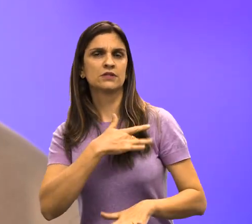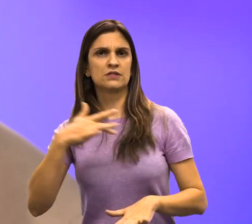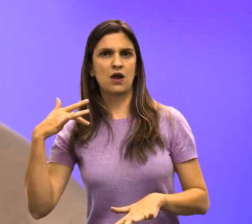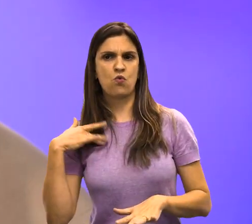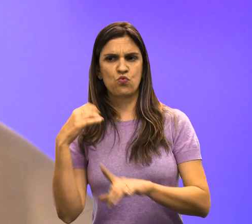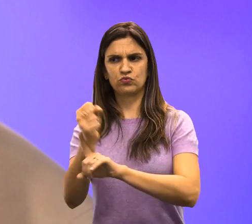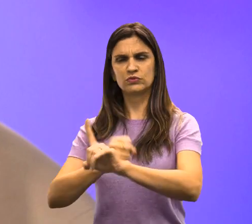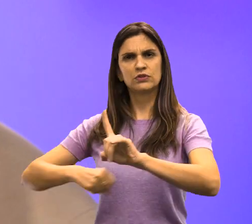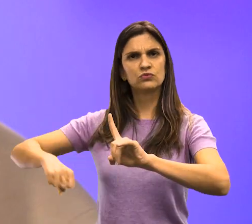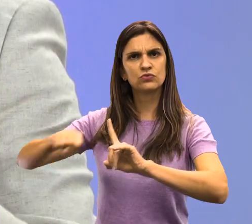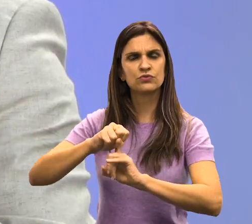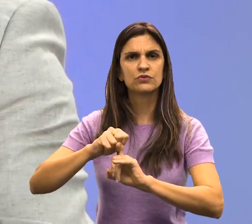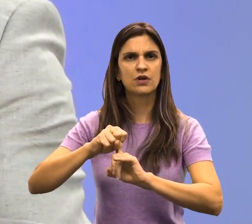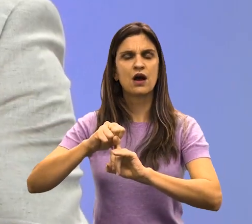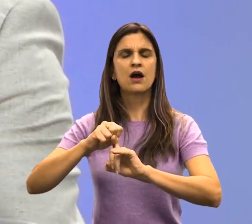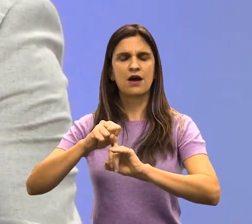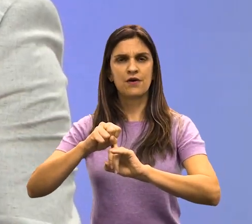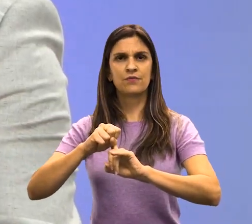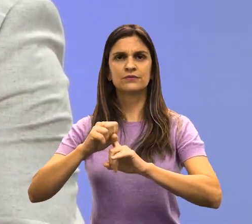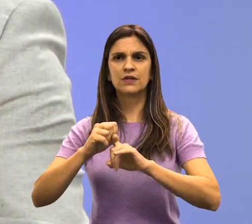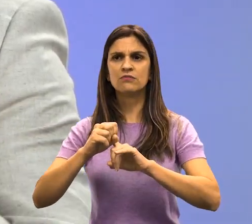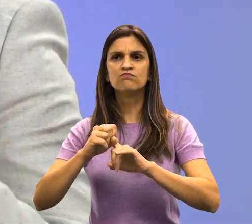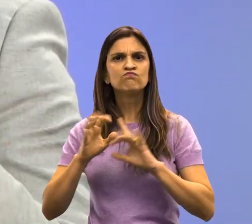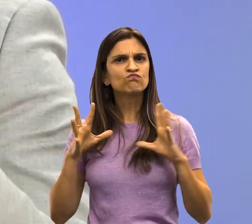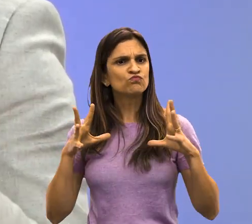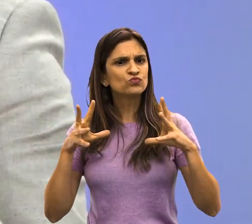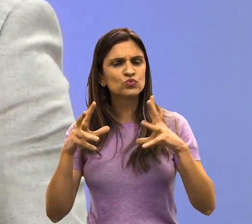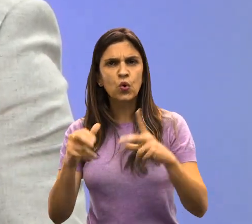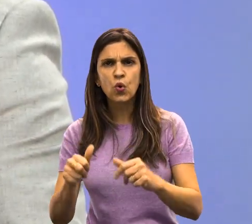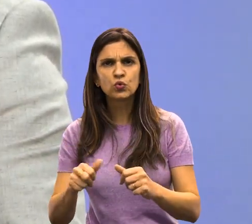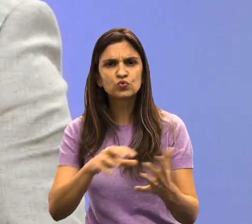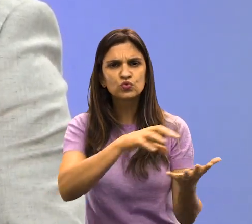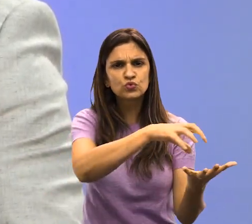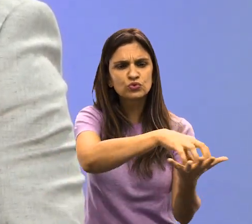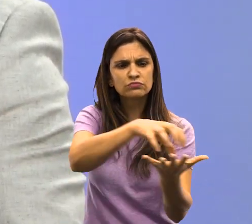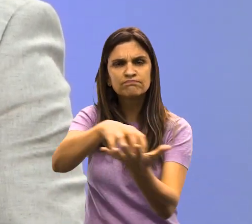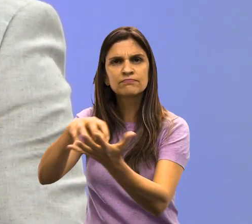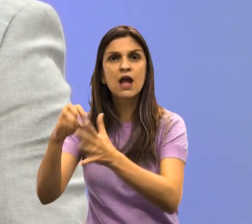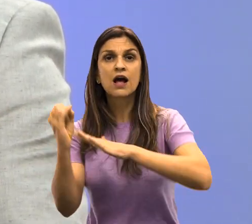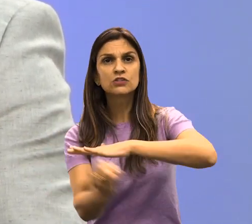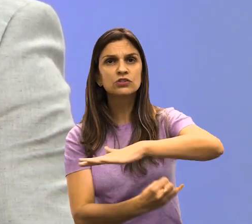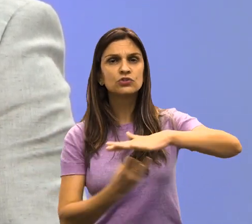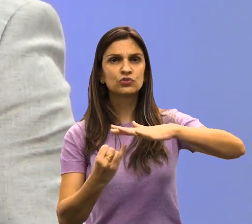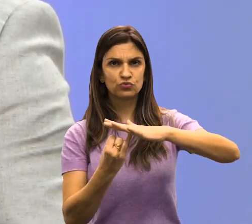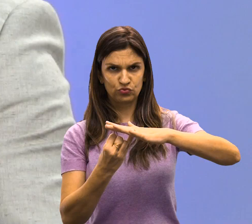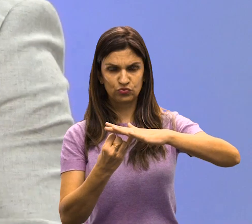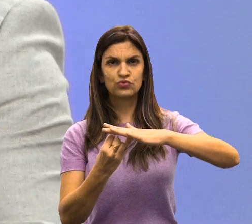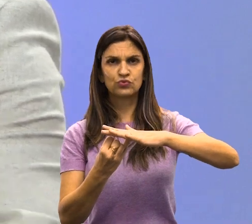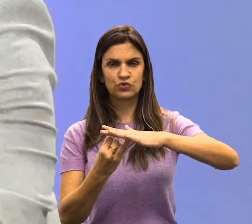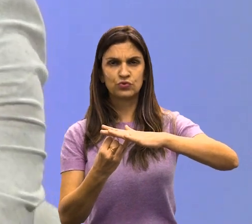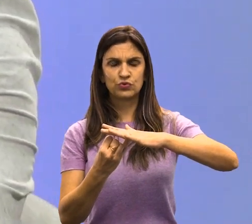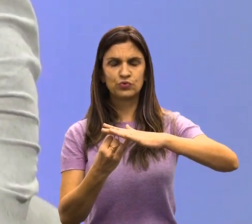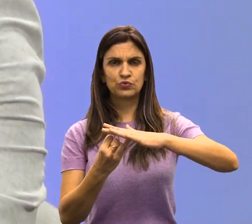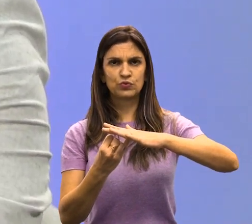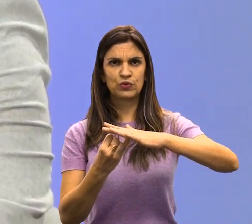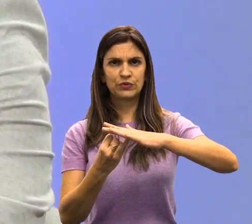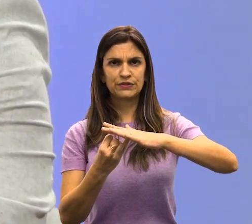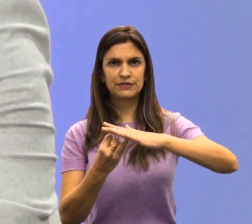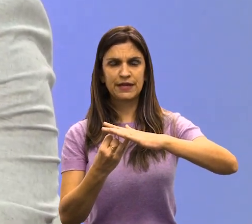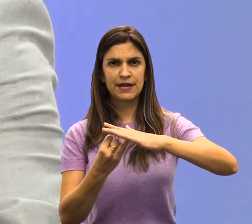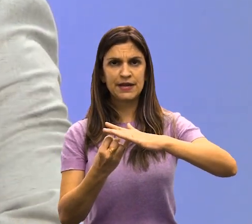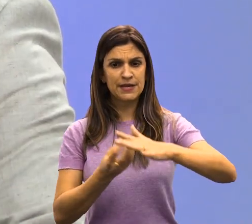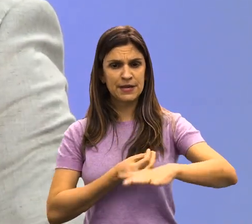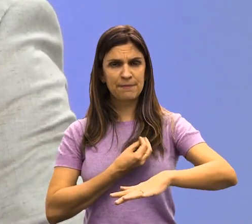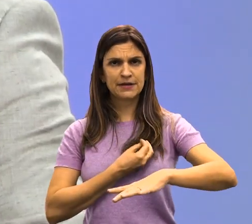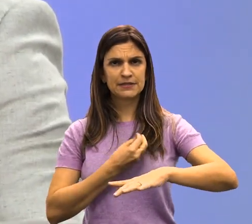assistência. Então, todos os segmentos, todos os setores dentro de uma administração